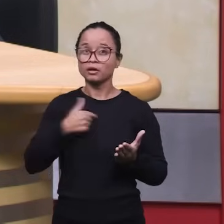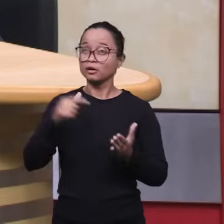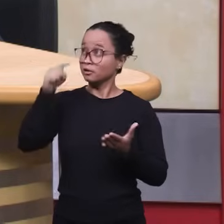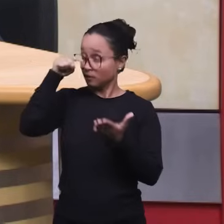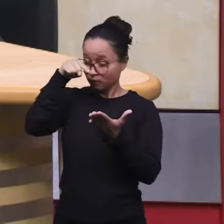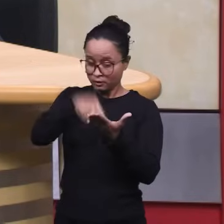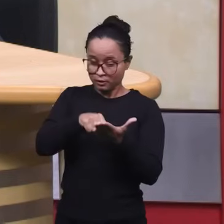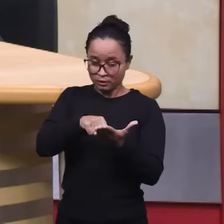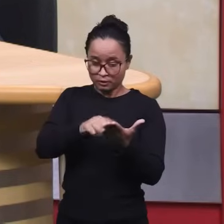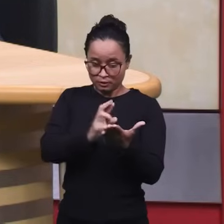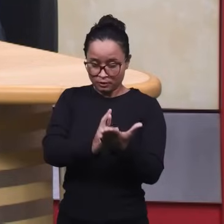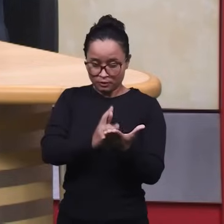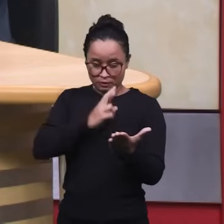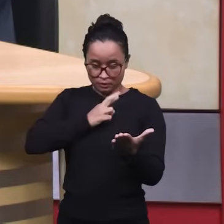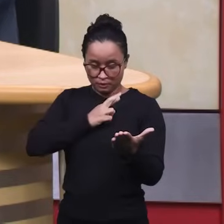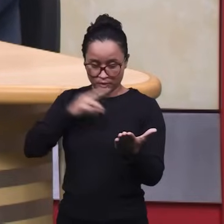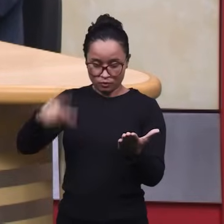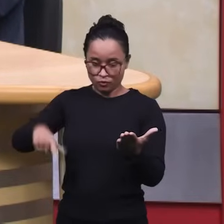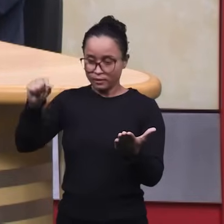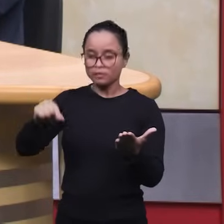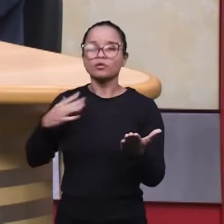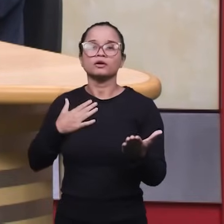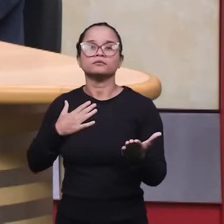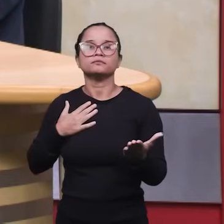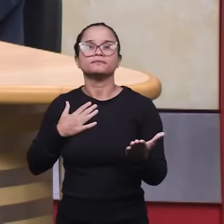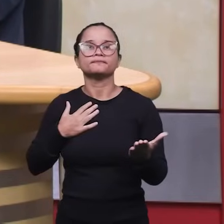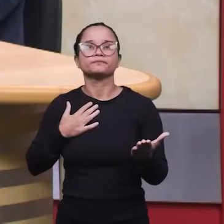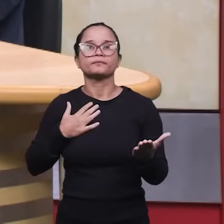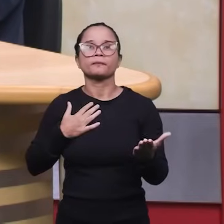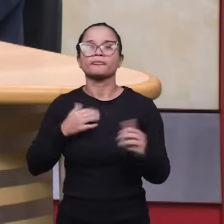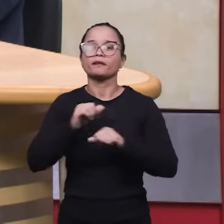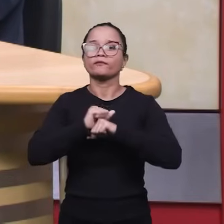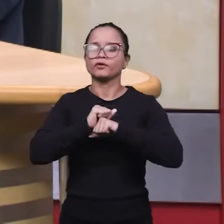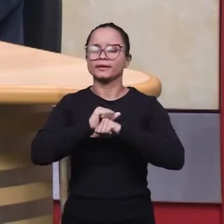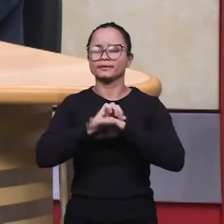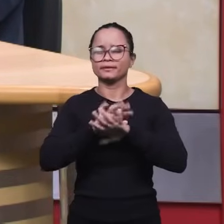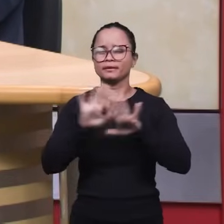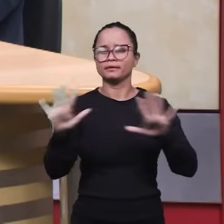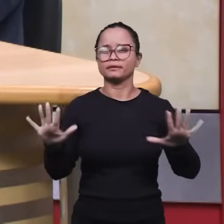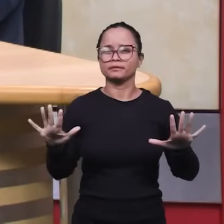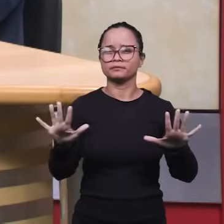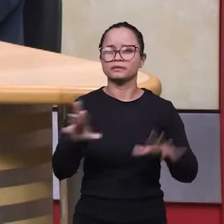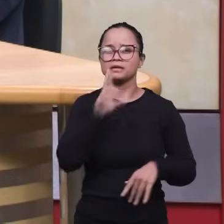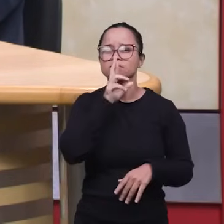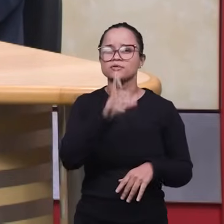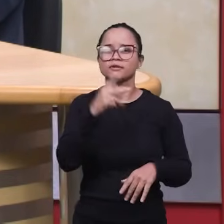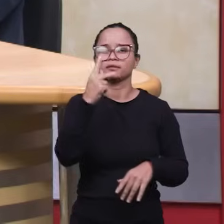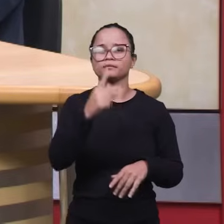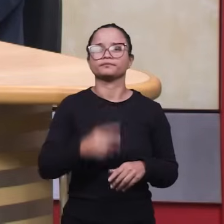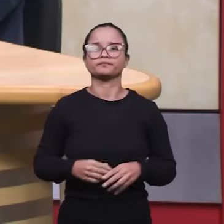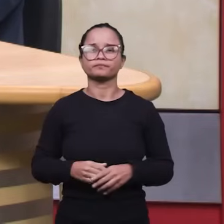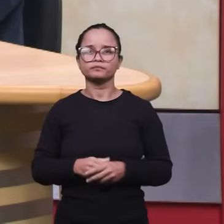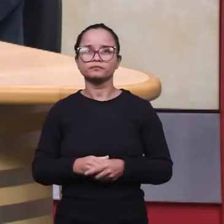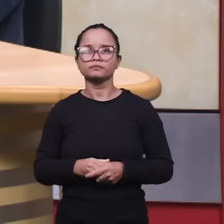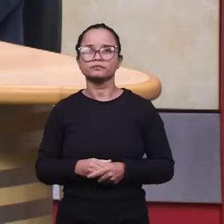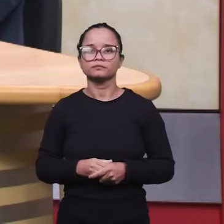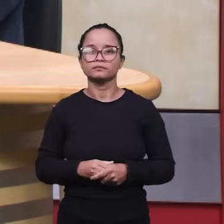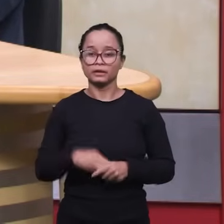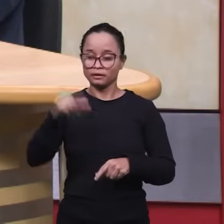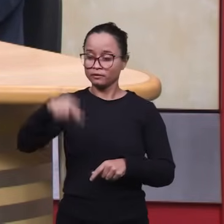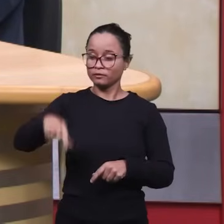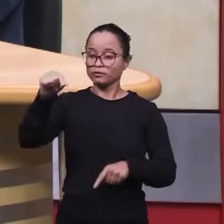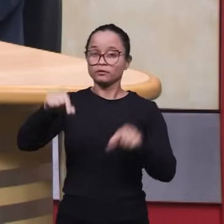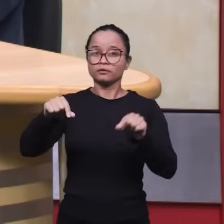E aquilo que for a resposta, eu vou tomar essa decisão. E foi claríssima a resposta. E ela tomou uma decisão